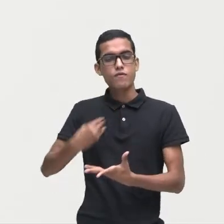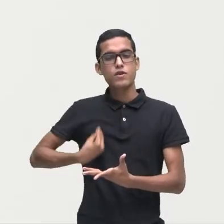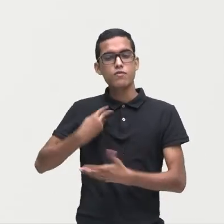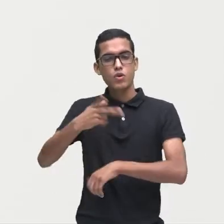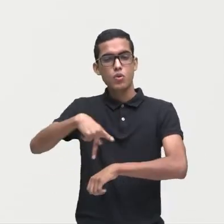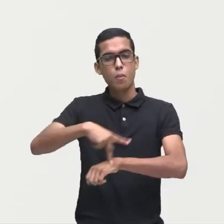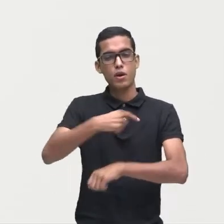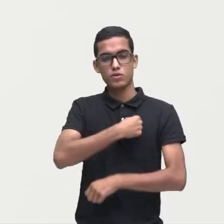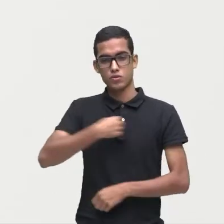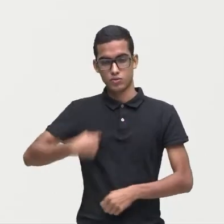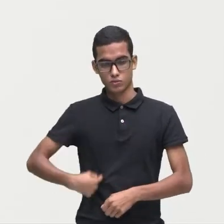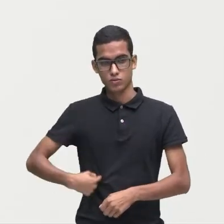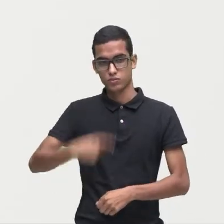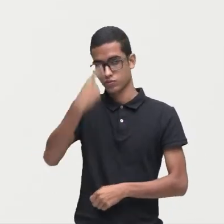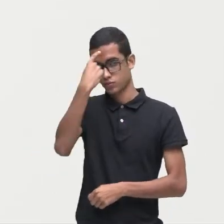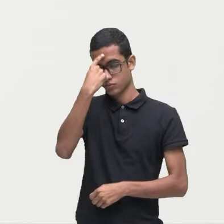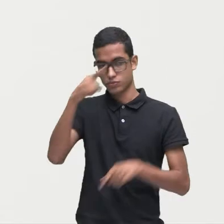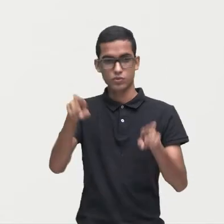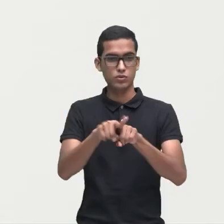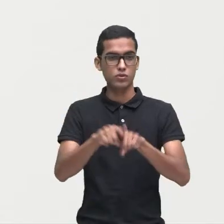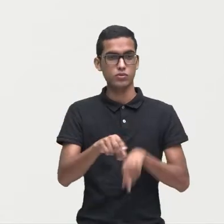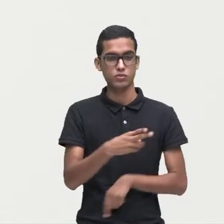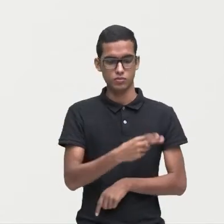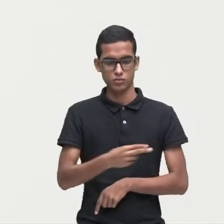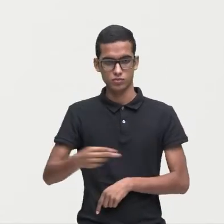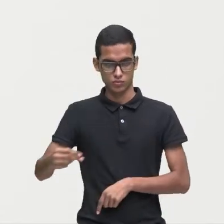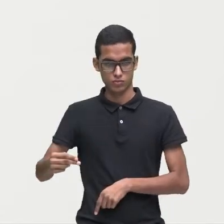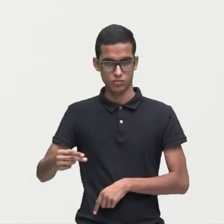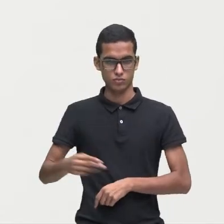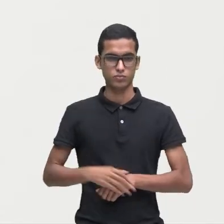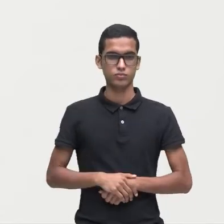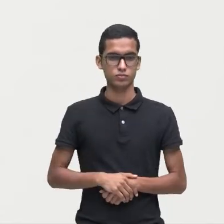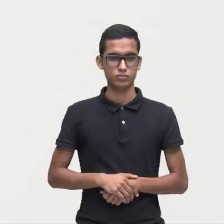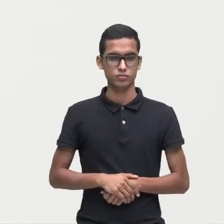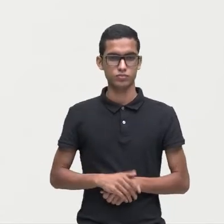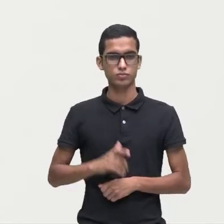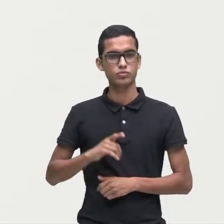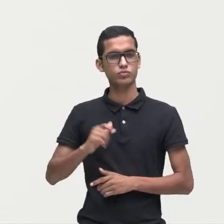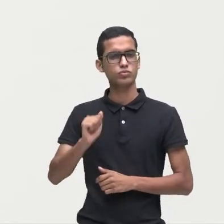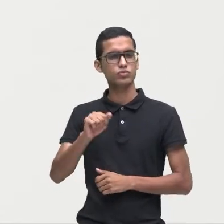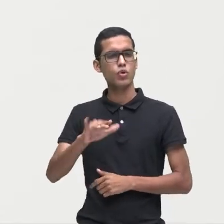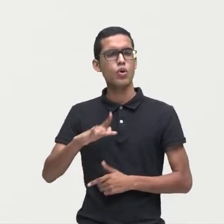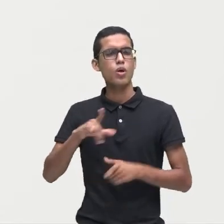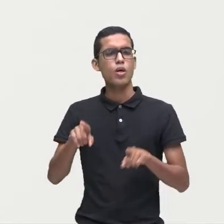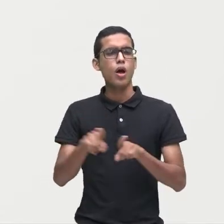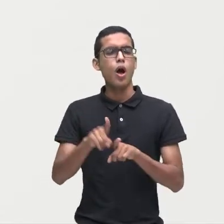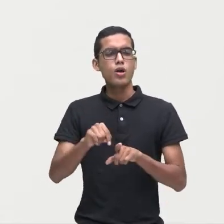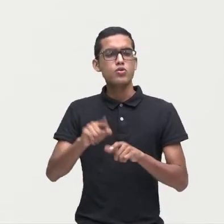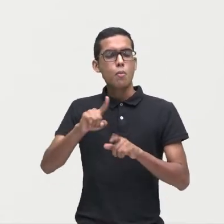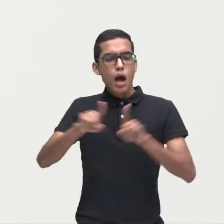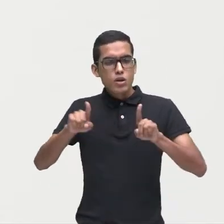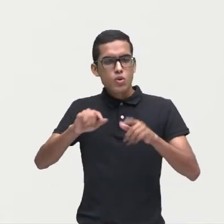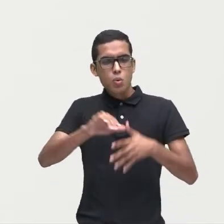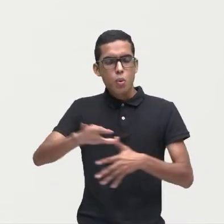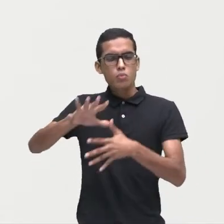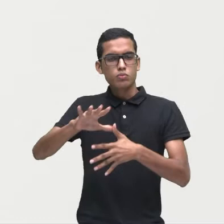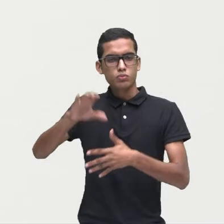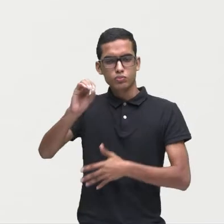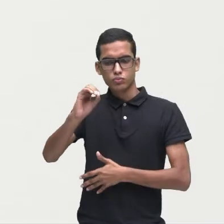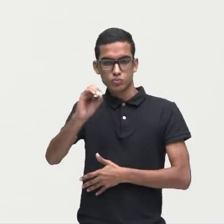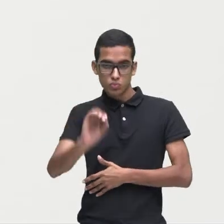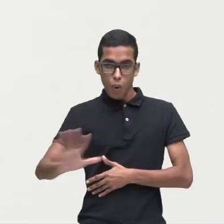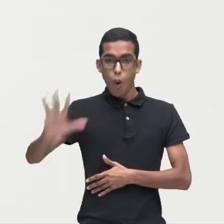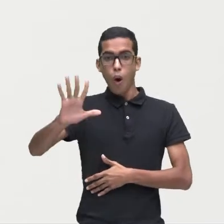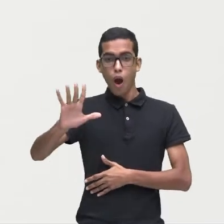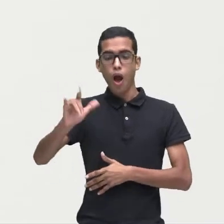população. O continente da Oceania é o menos populoso, com apenas 0,5% da população mundial. Tá bom?